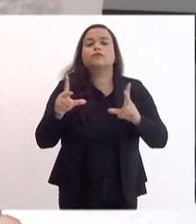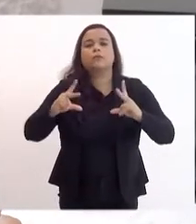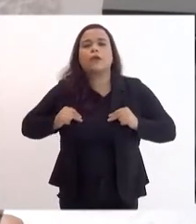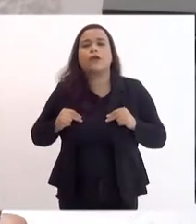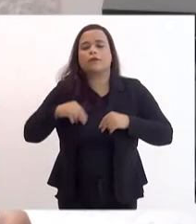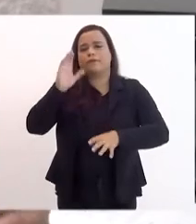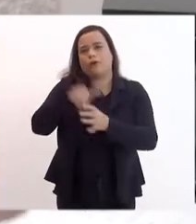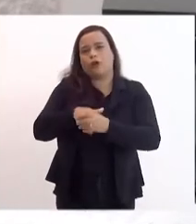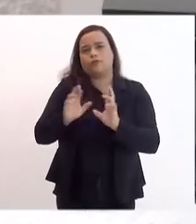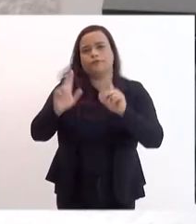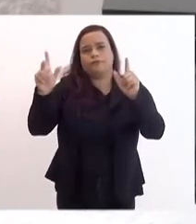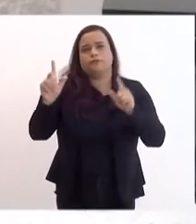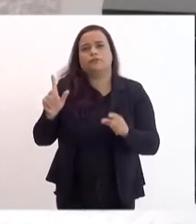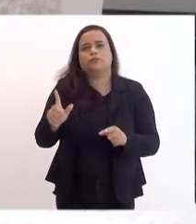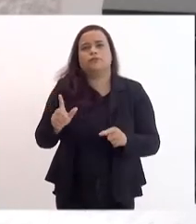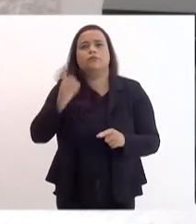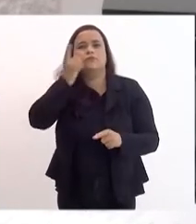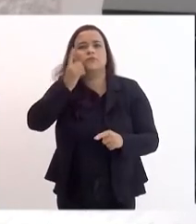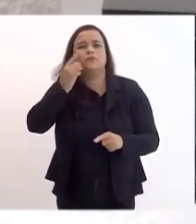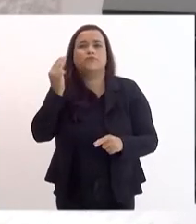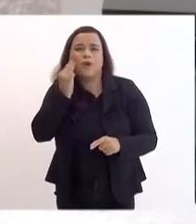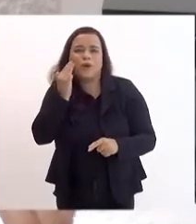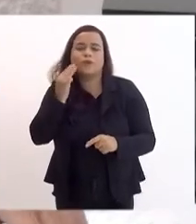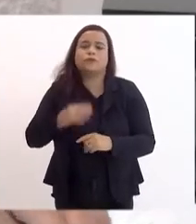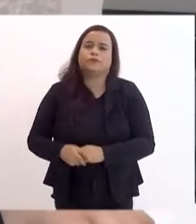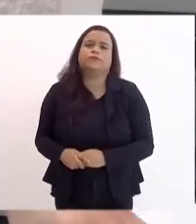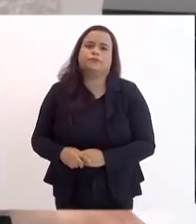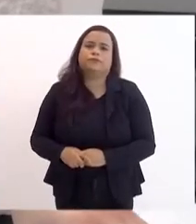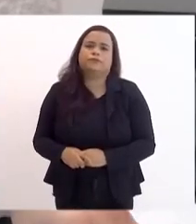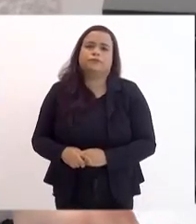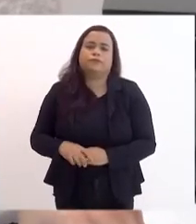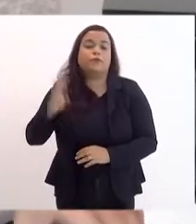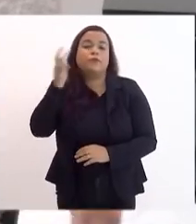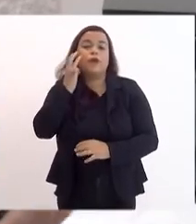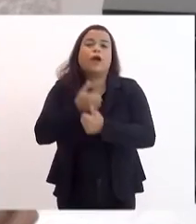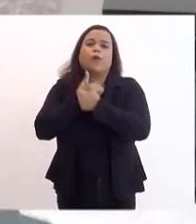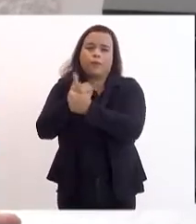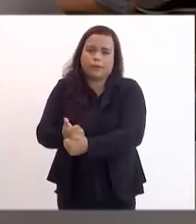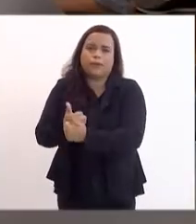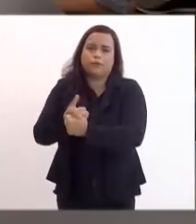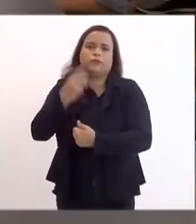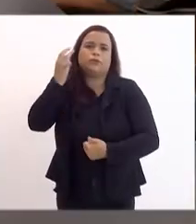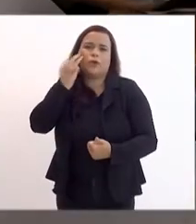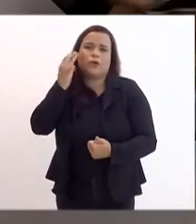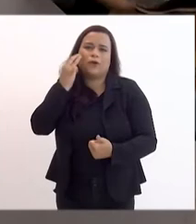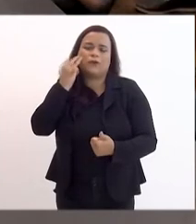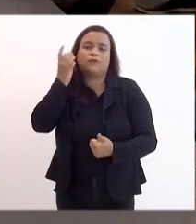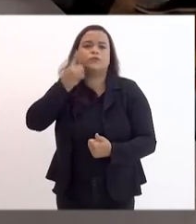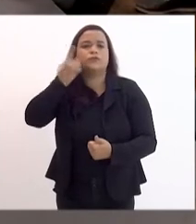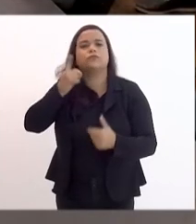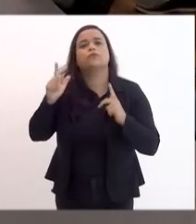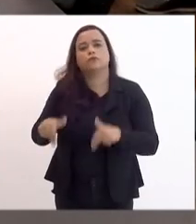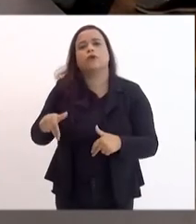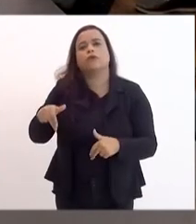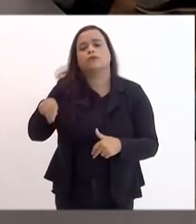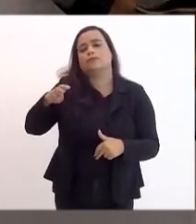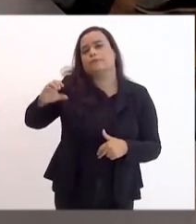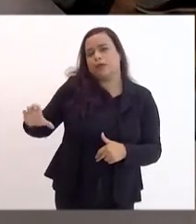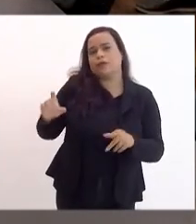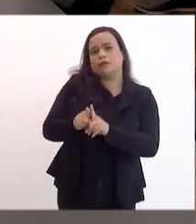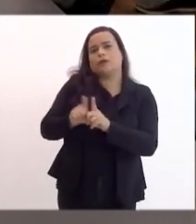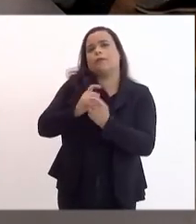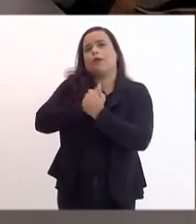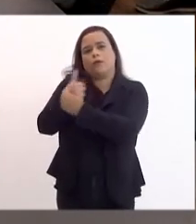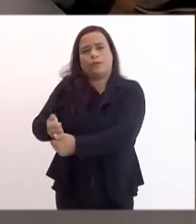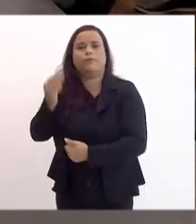voto divergente da deputada Mônica Francisco. Ok. Deputado Valdec. Eu acompanho o voto divergente da deputada Mônica Francisco. Deputado Mink. Também acompanho o voto da